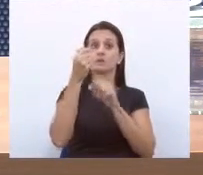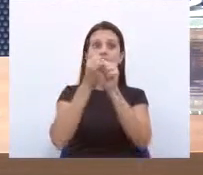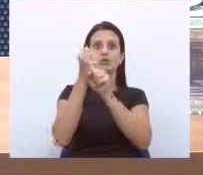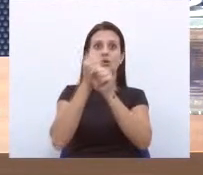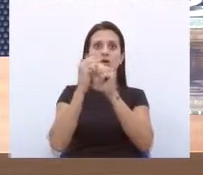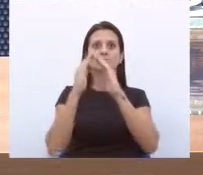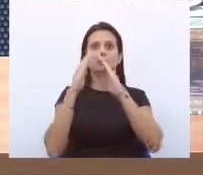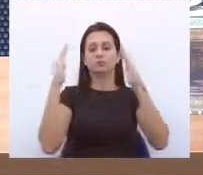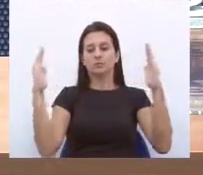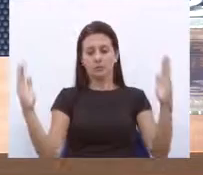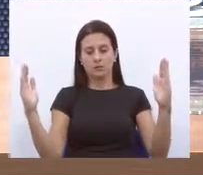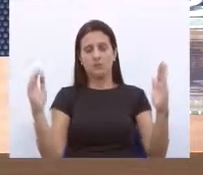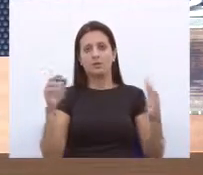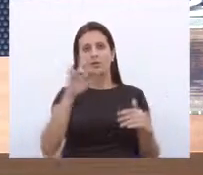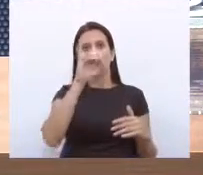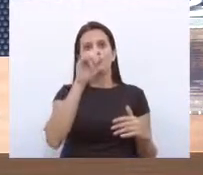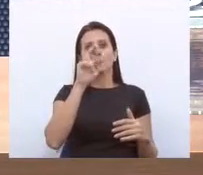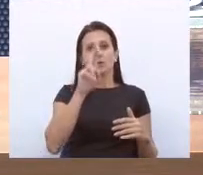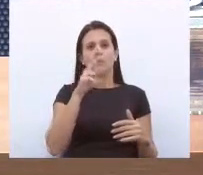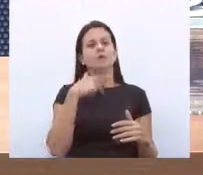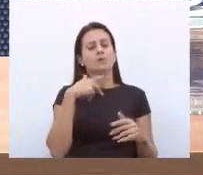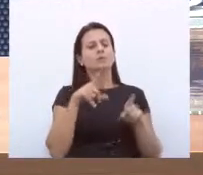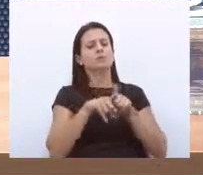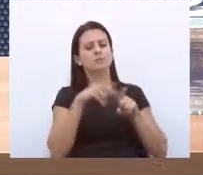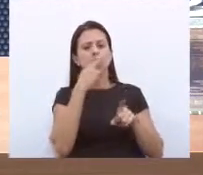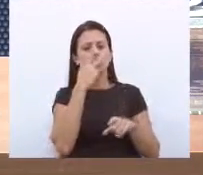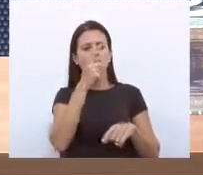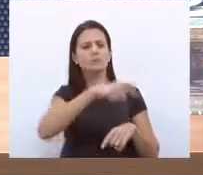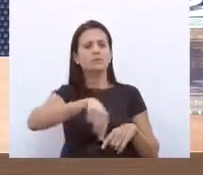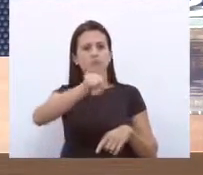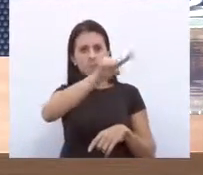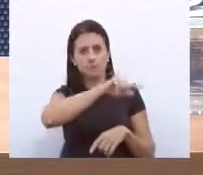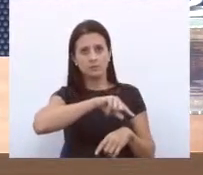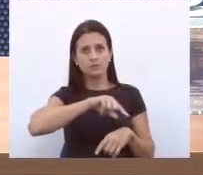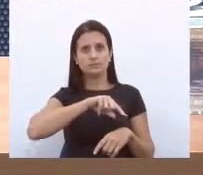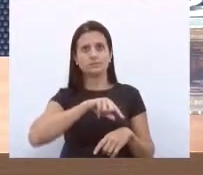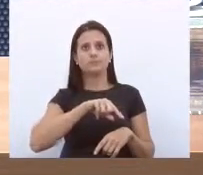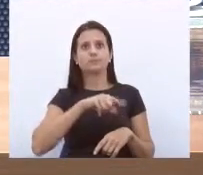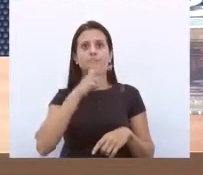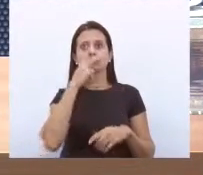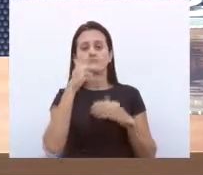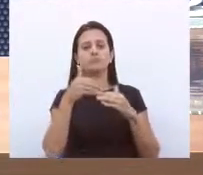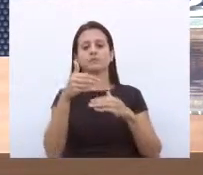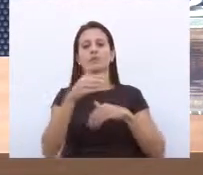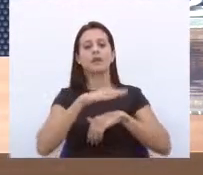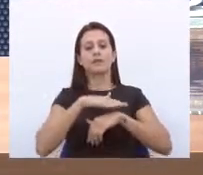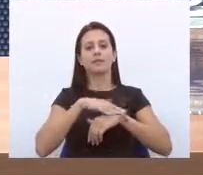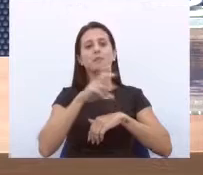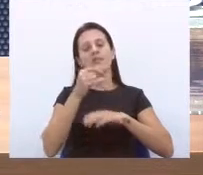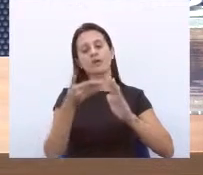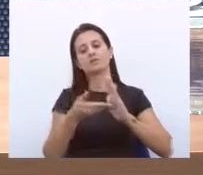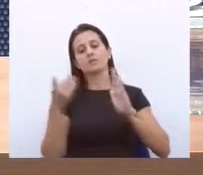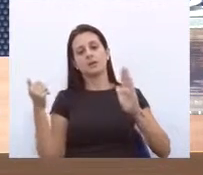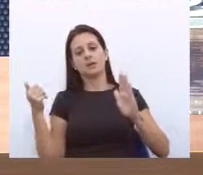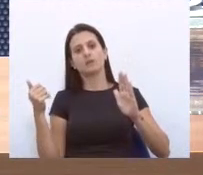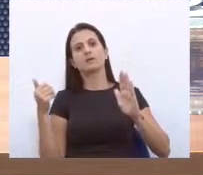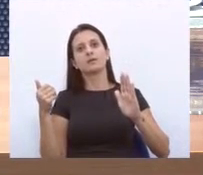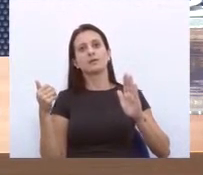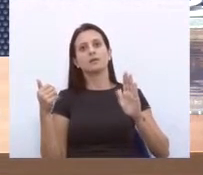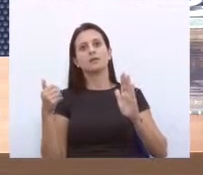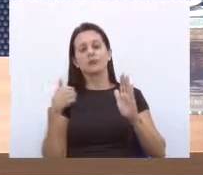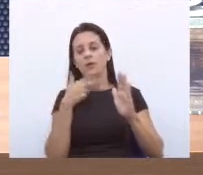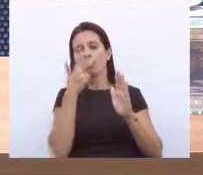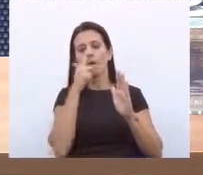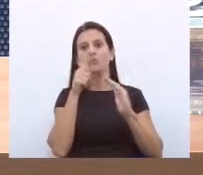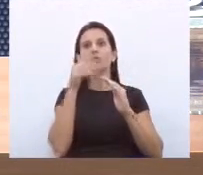do regime jurídico único. Eu também acho que todos nós aqui estamos de passagem, e não é porque nós estamos de passagem que eu acho que essa